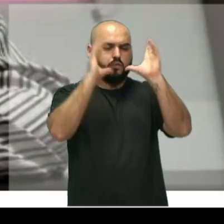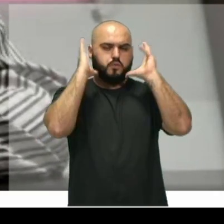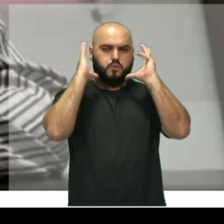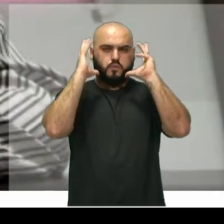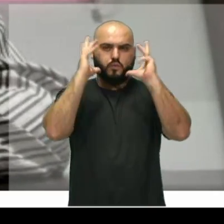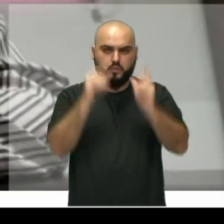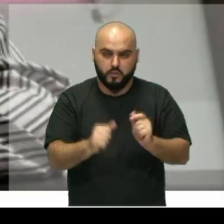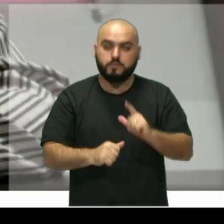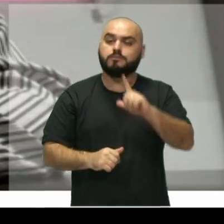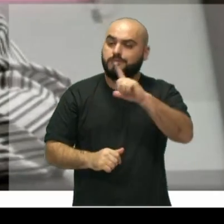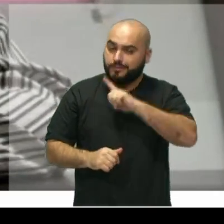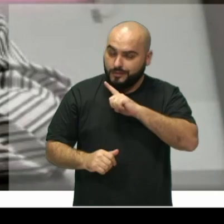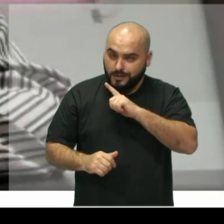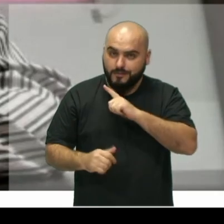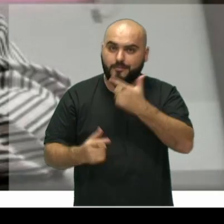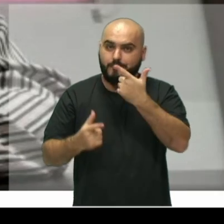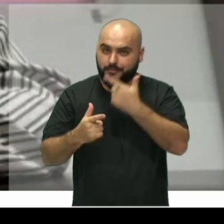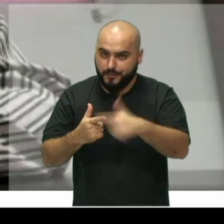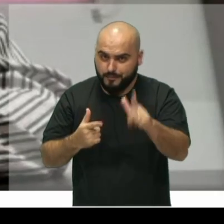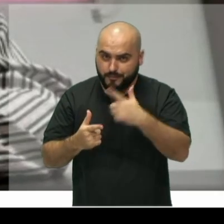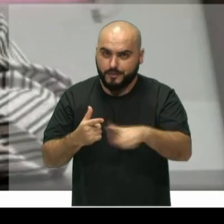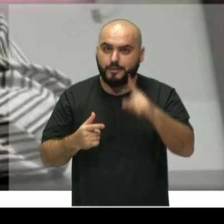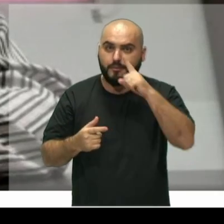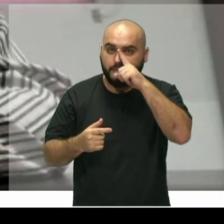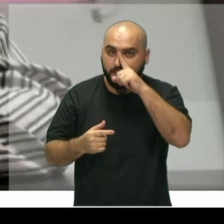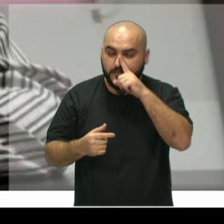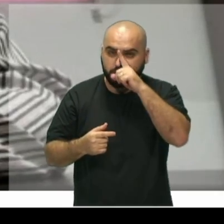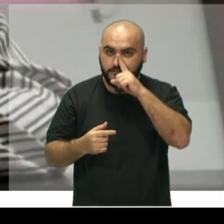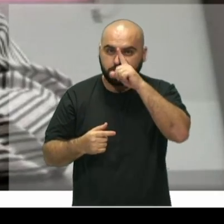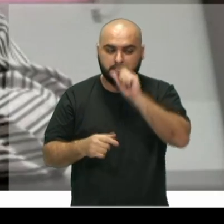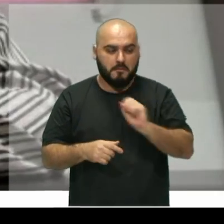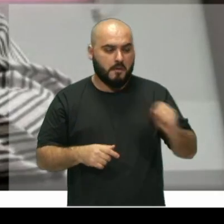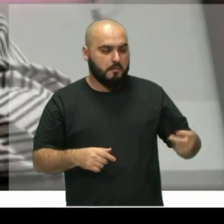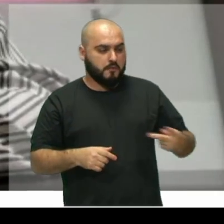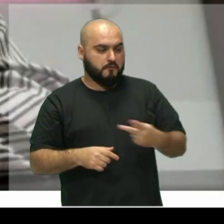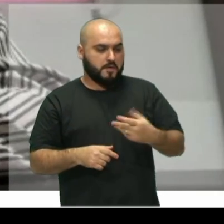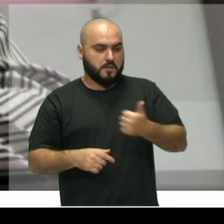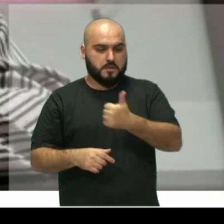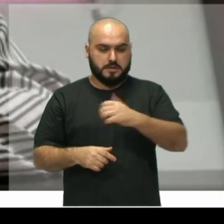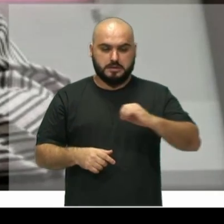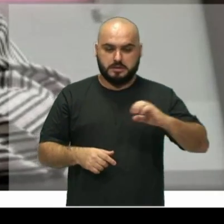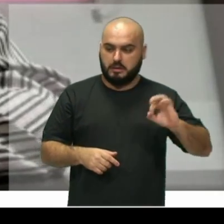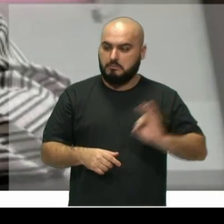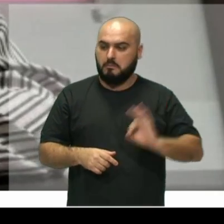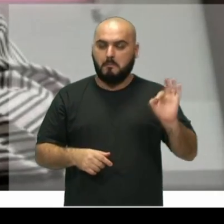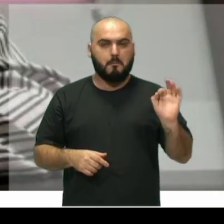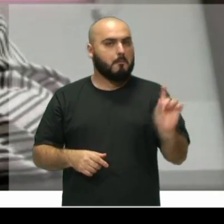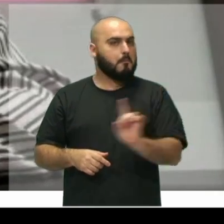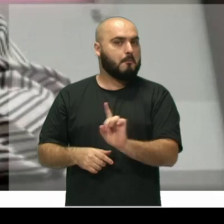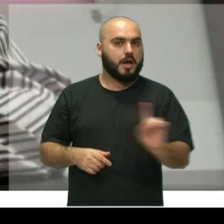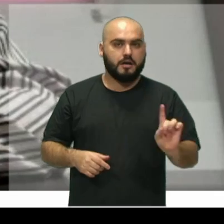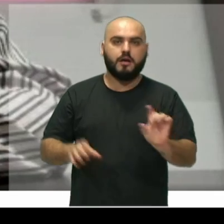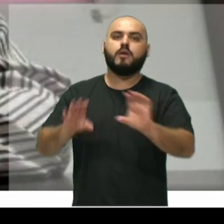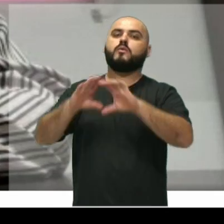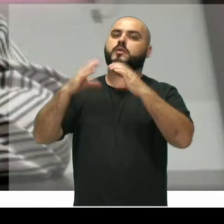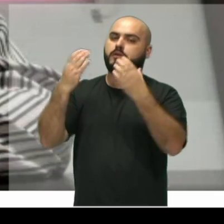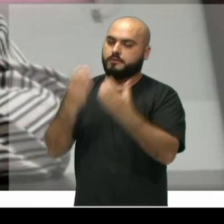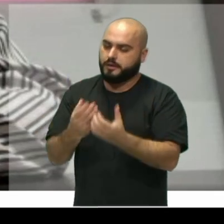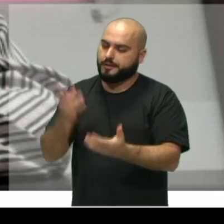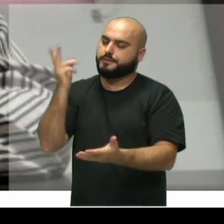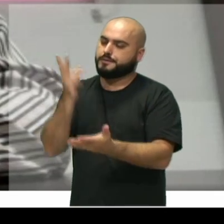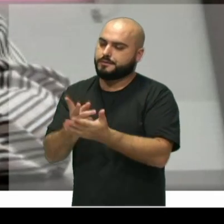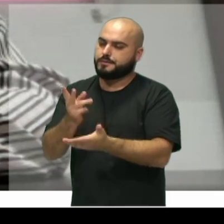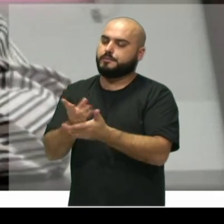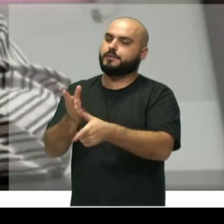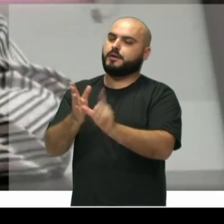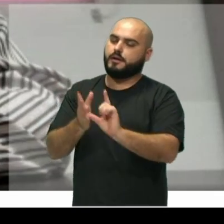correu riscos, ela não foi aproveitada da maneira que se imaginava, e a comunidade toda orientou: olha, esse